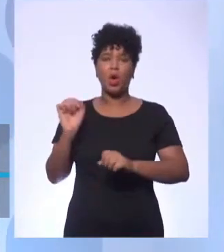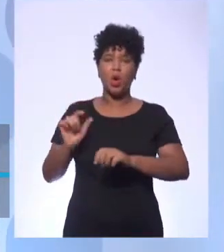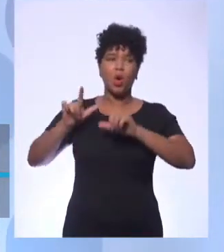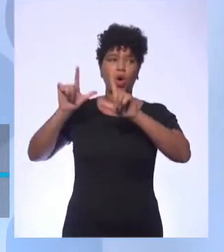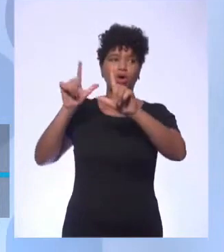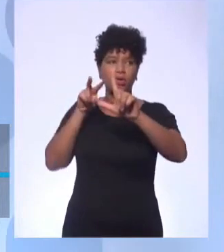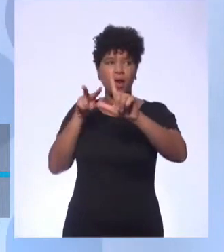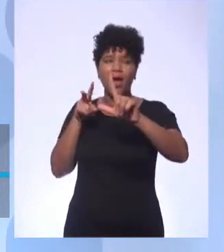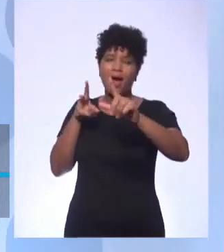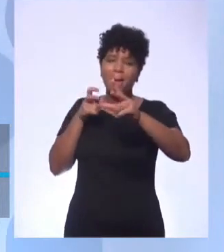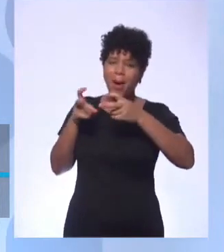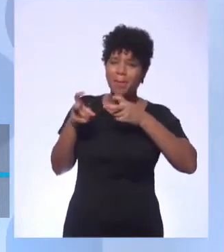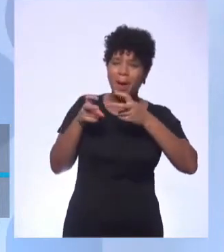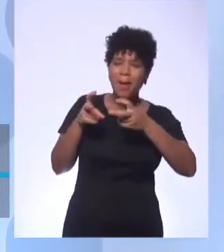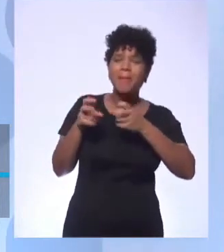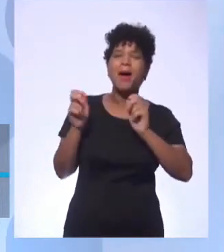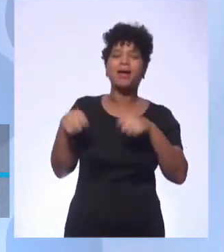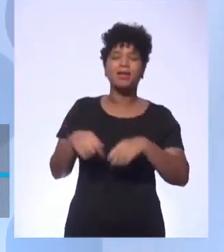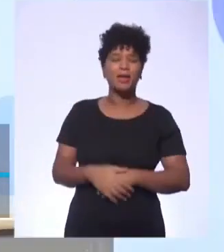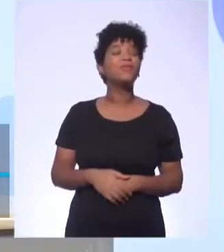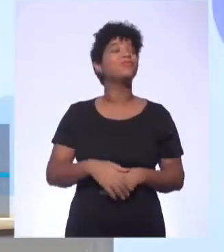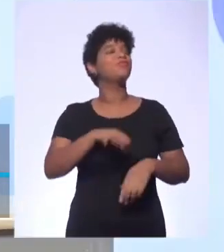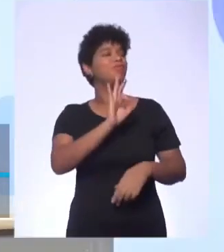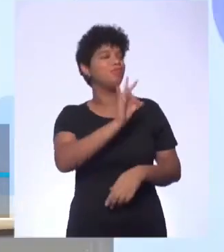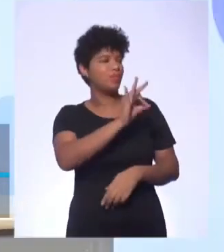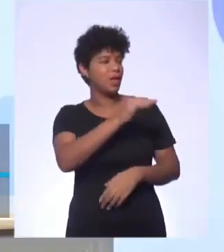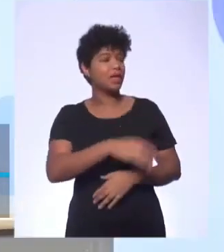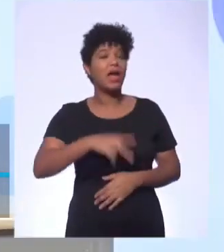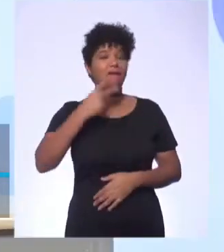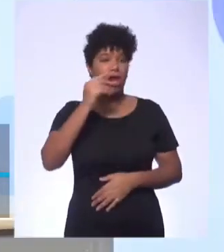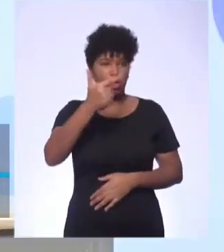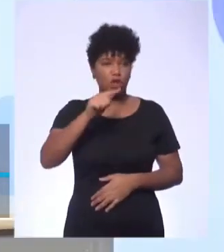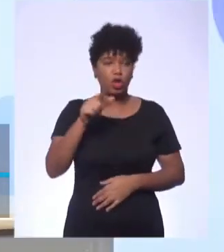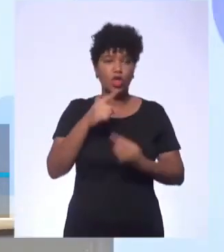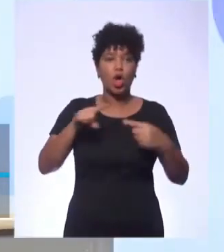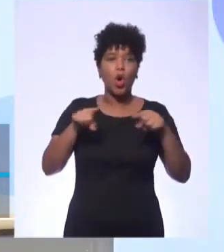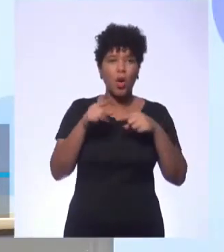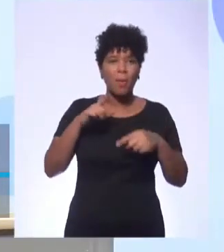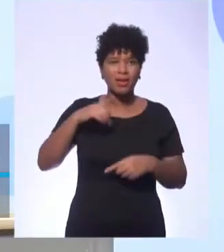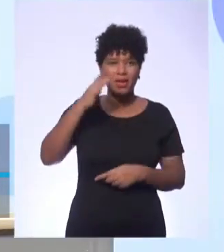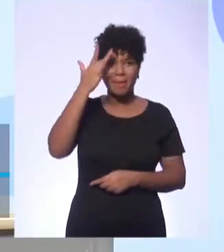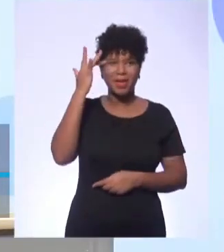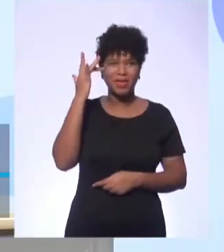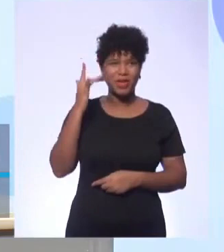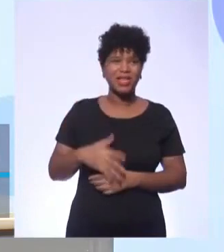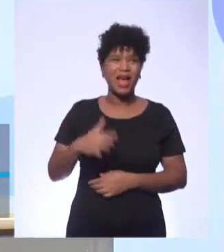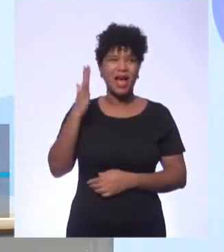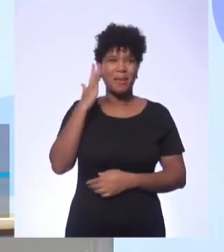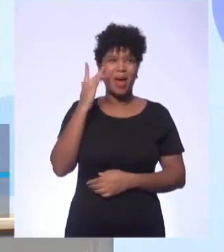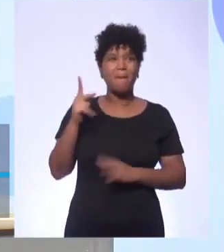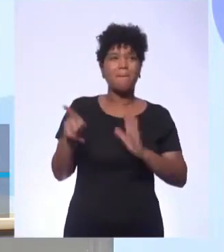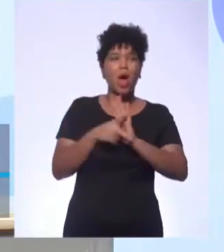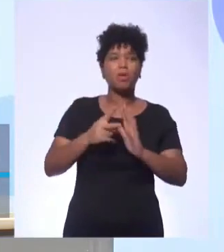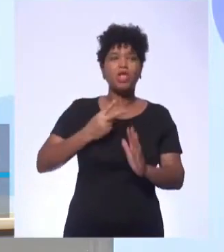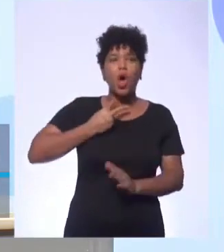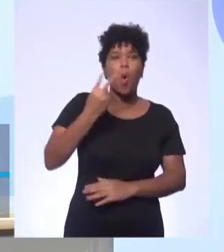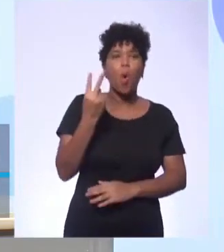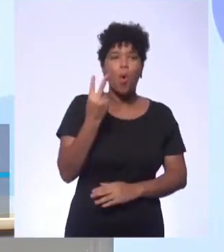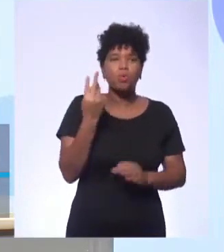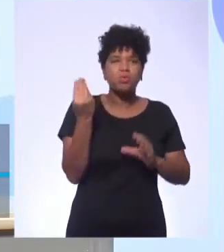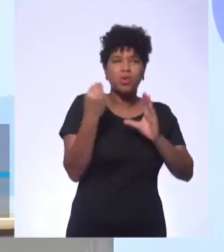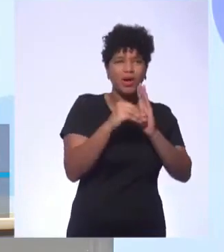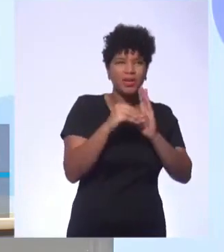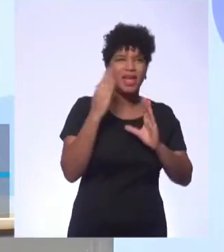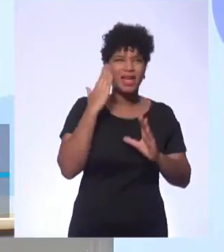recorte social que a gente está falando aqui. E eu já vou até falar da música de novo. Hoje tem muito aquela coisa de jogar a voz como se fosse um som de telefone, deixar